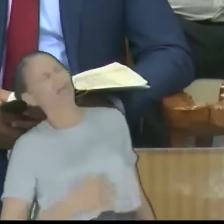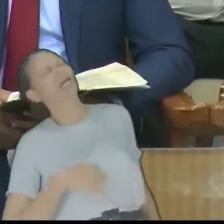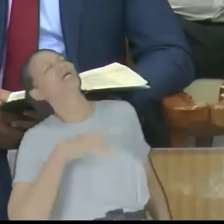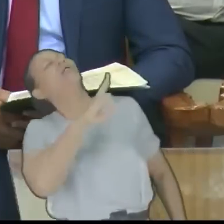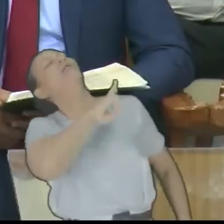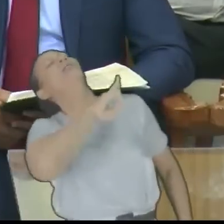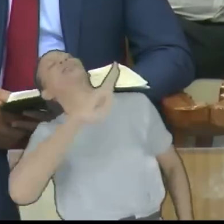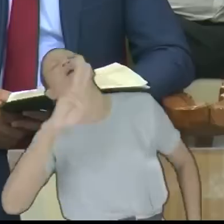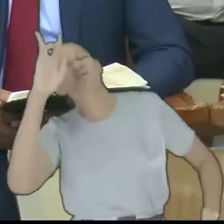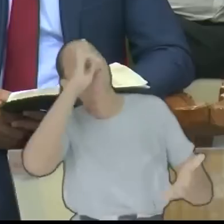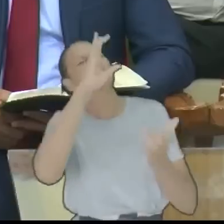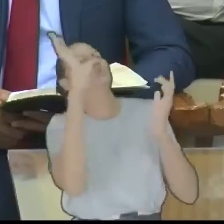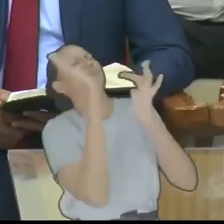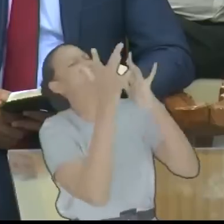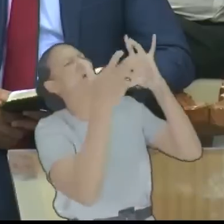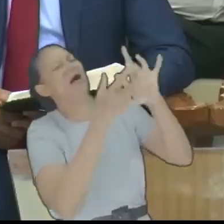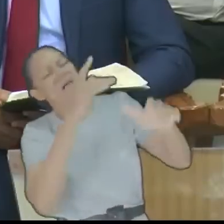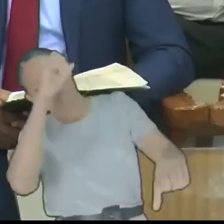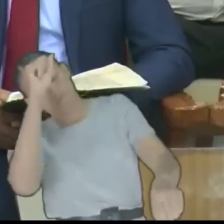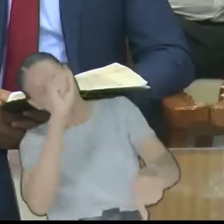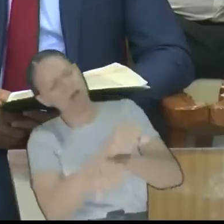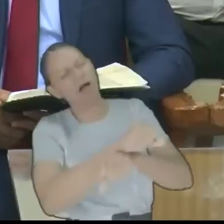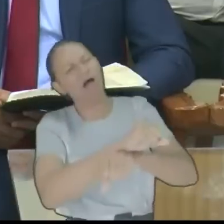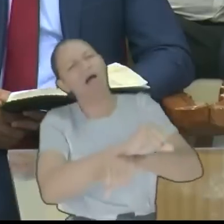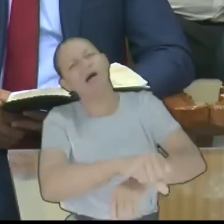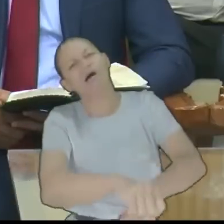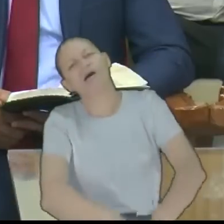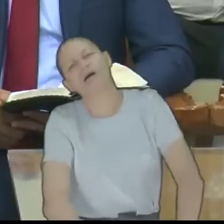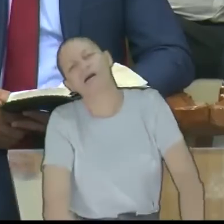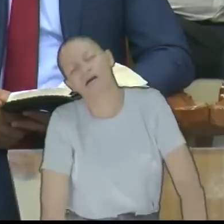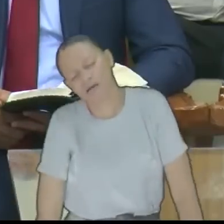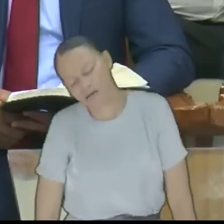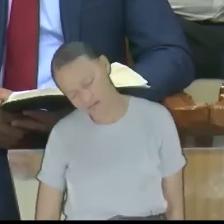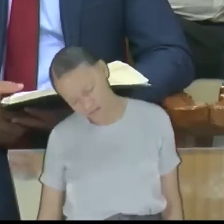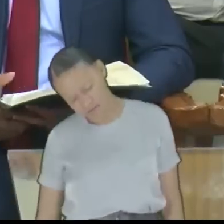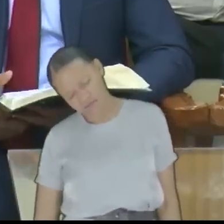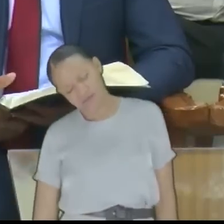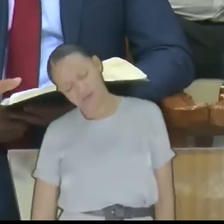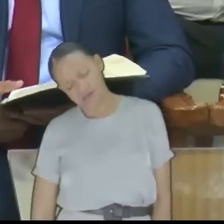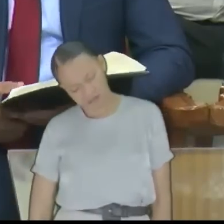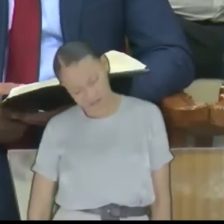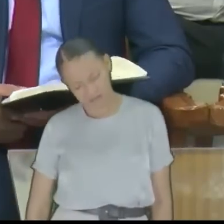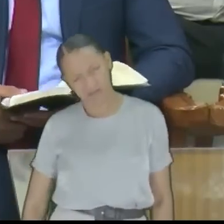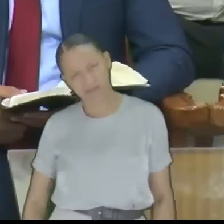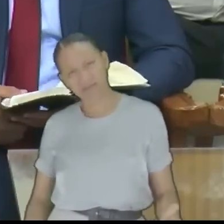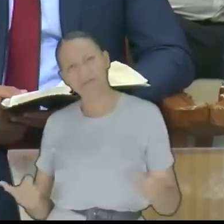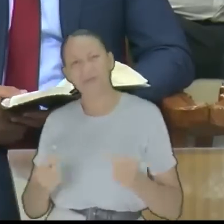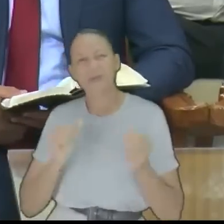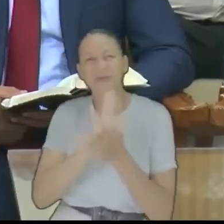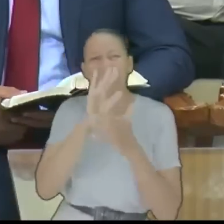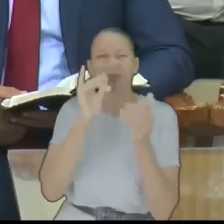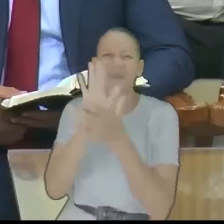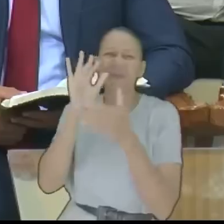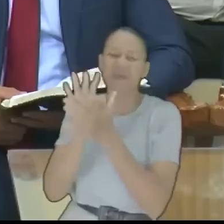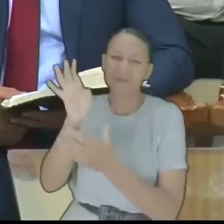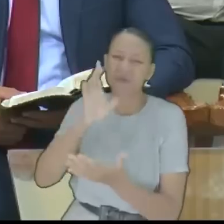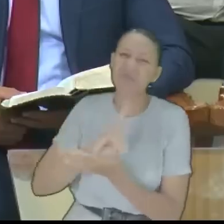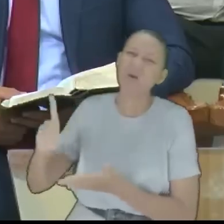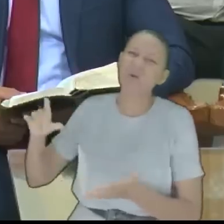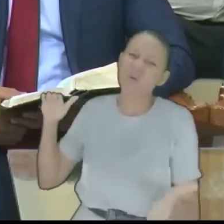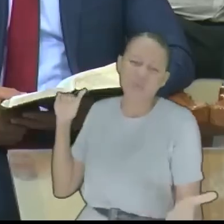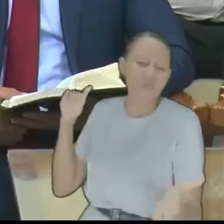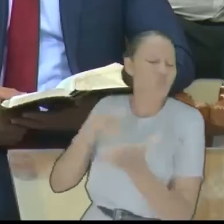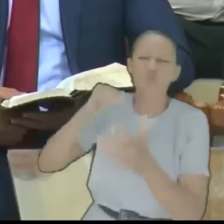nome do Senhor Jesus, parem com isso. Oh, meus irmãos, Louvado seja Deus. Foi a